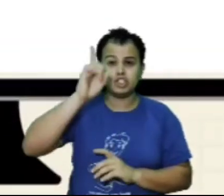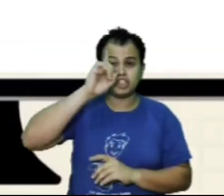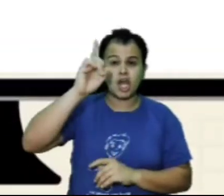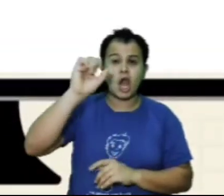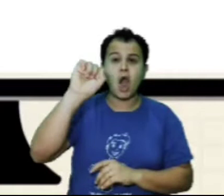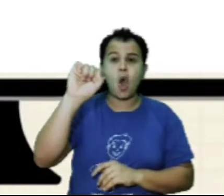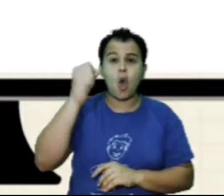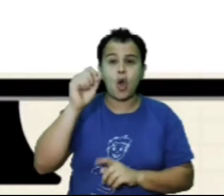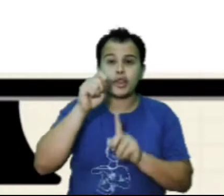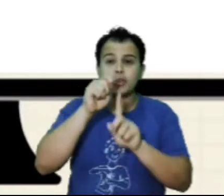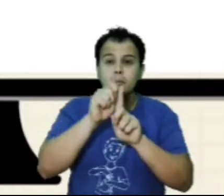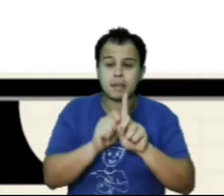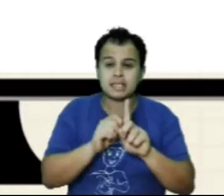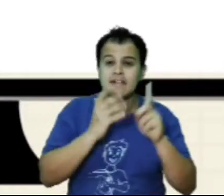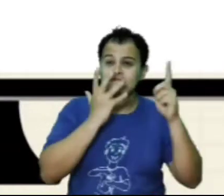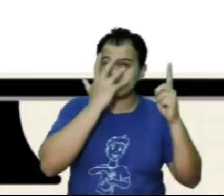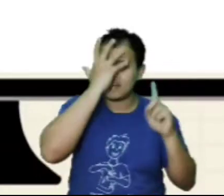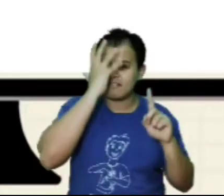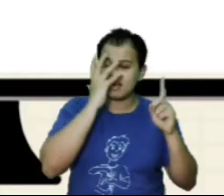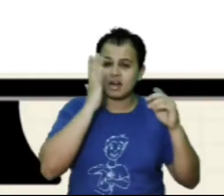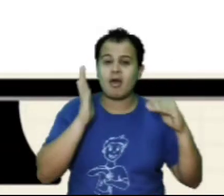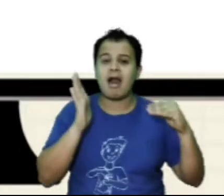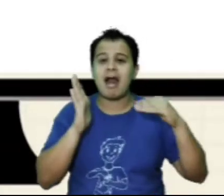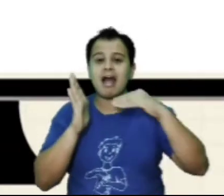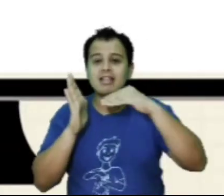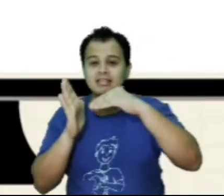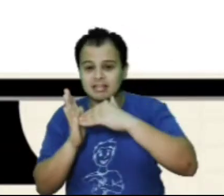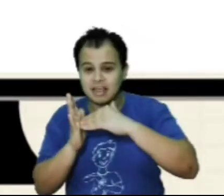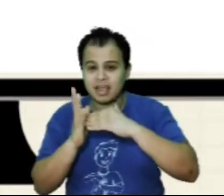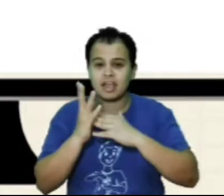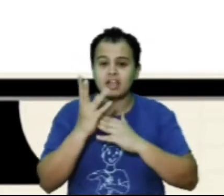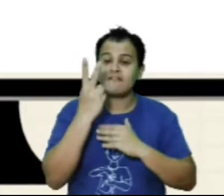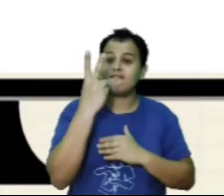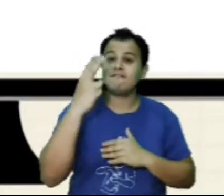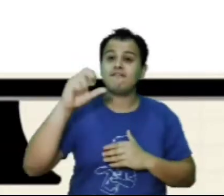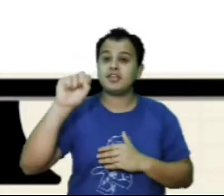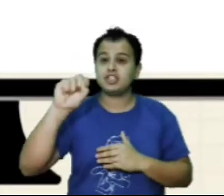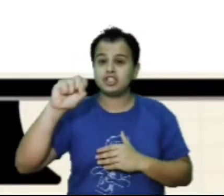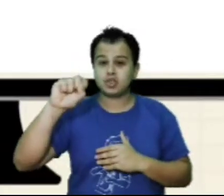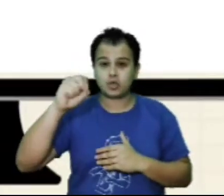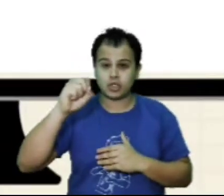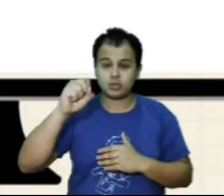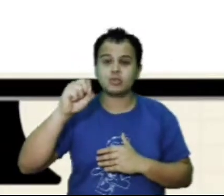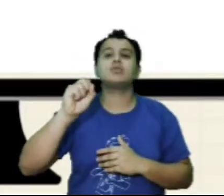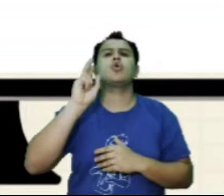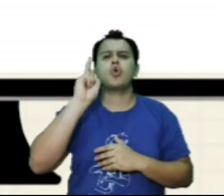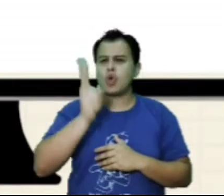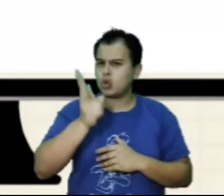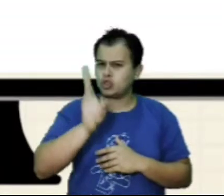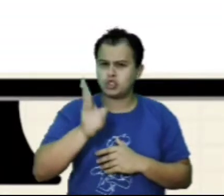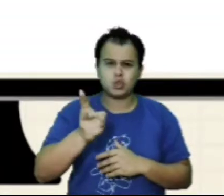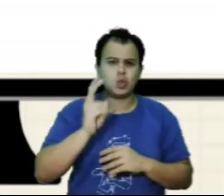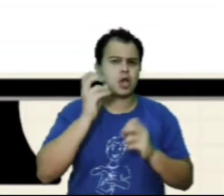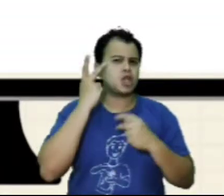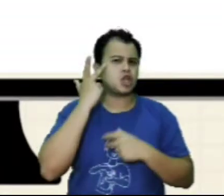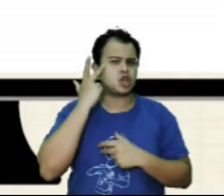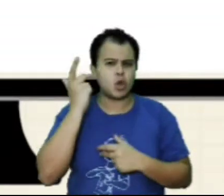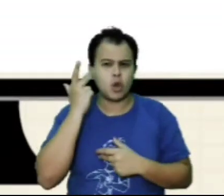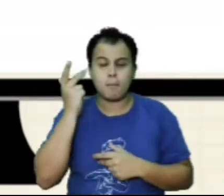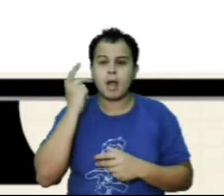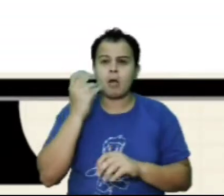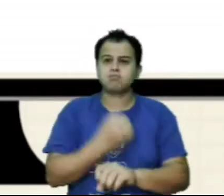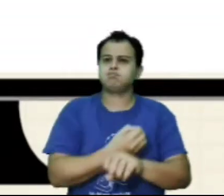a 28/2, a gente vai continuar no ensino remoto, como a gente terminou o ano de 2020.